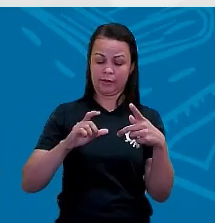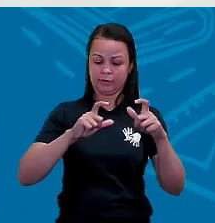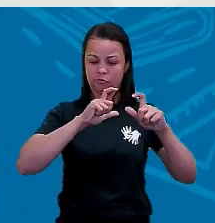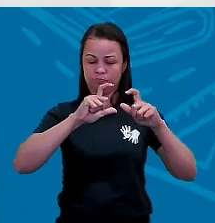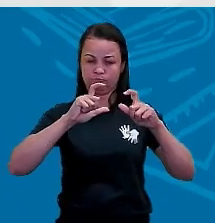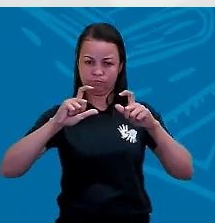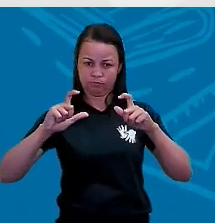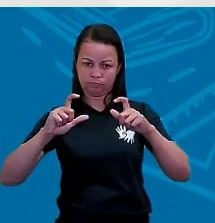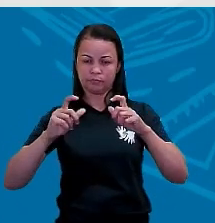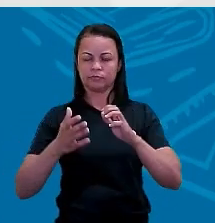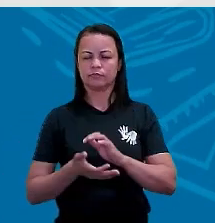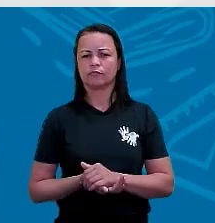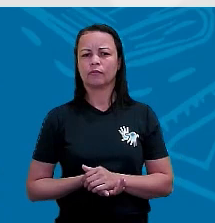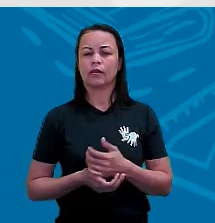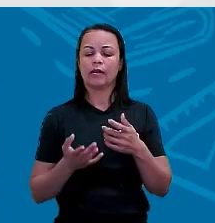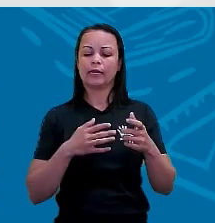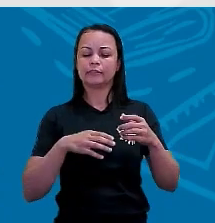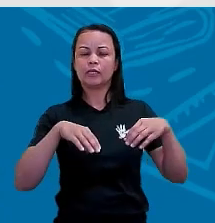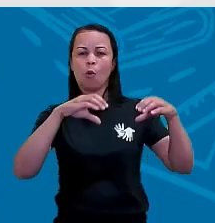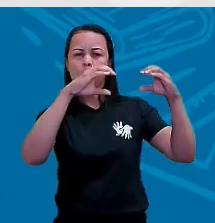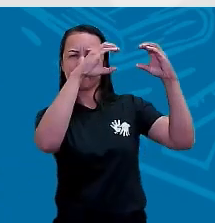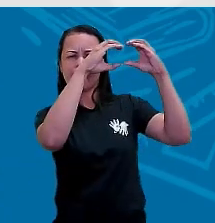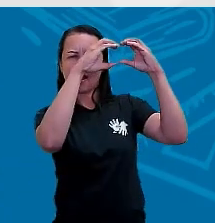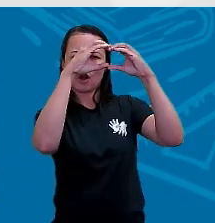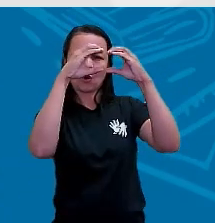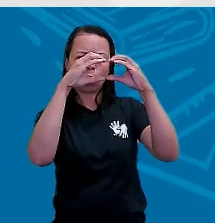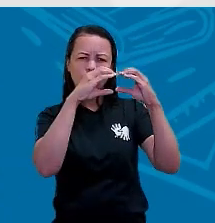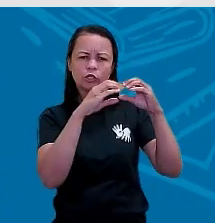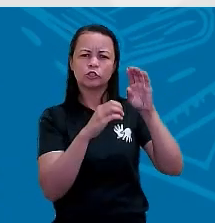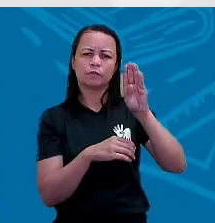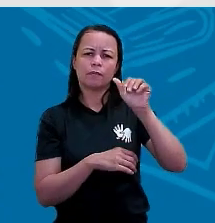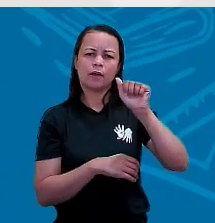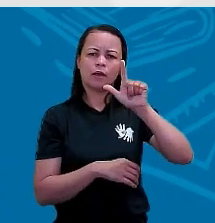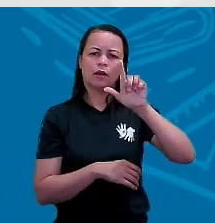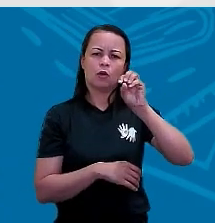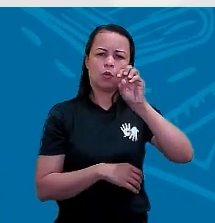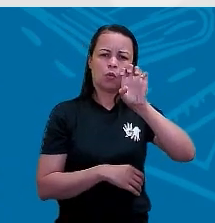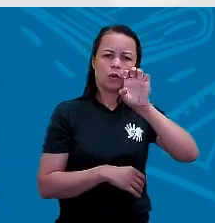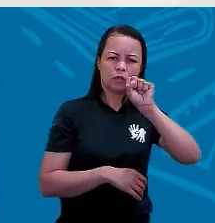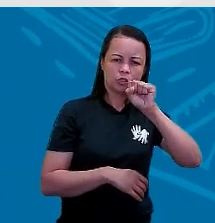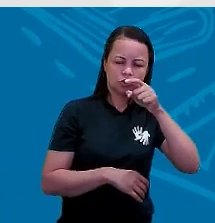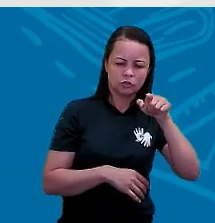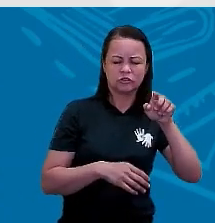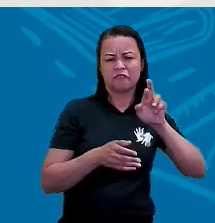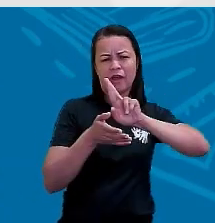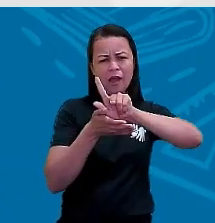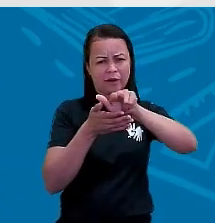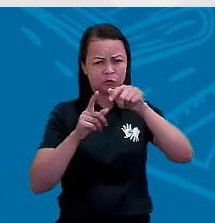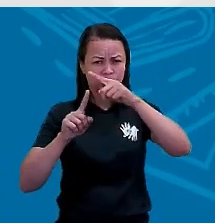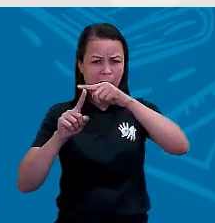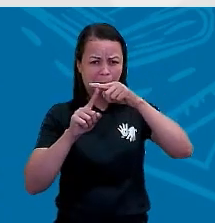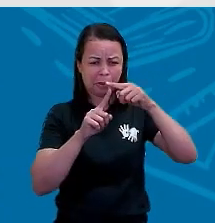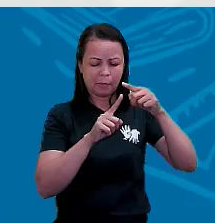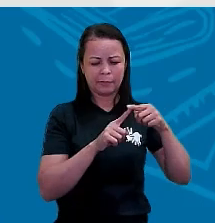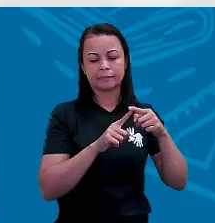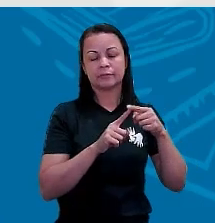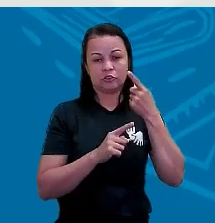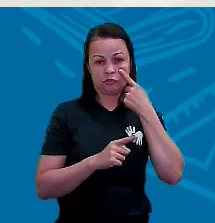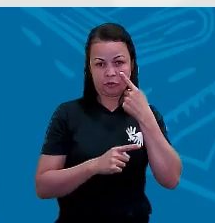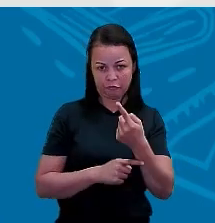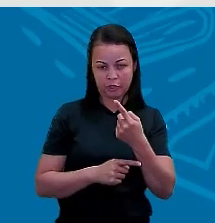elas são? Elas são balões de vários tipos, que a gente vai ver depois, tá? Como são esses balões.